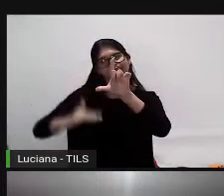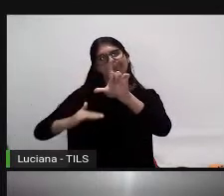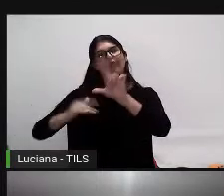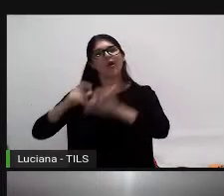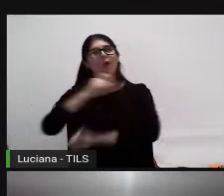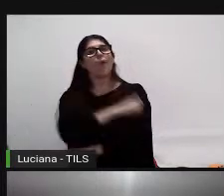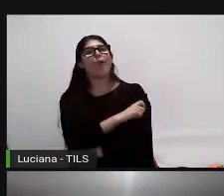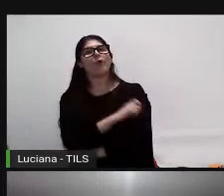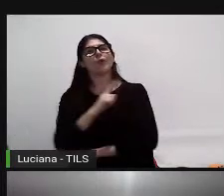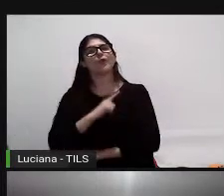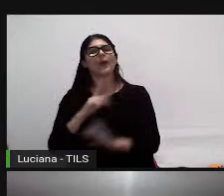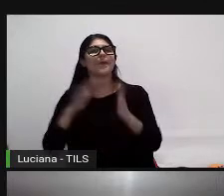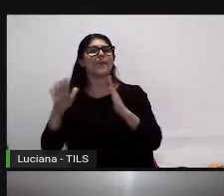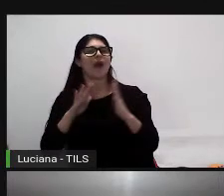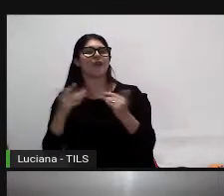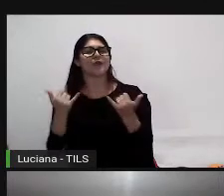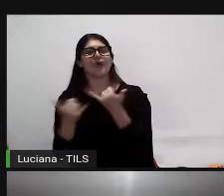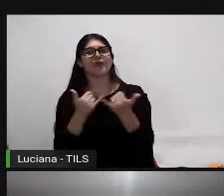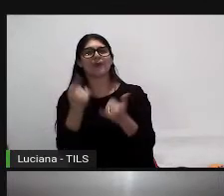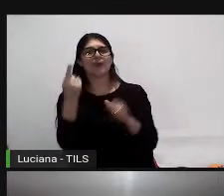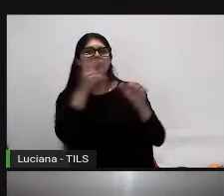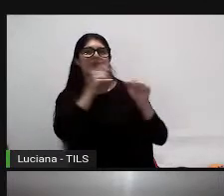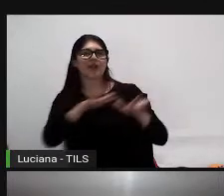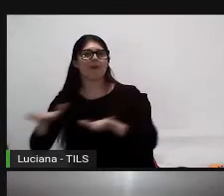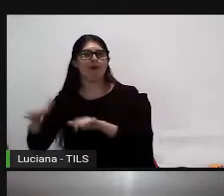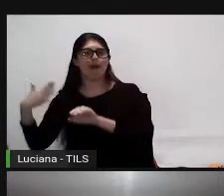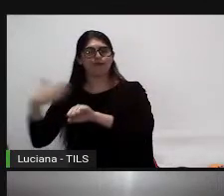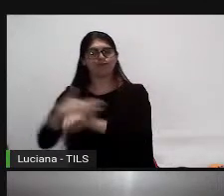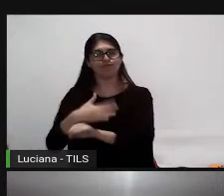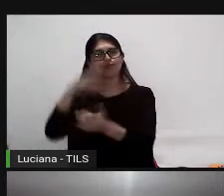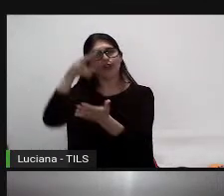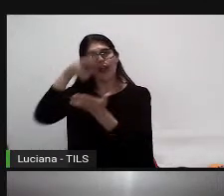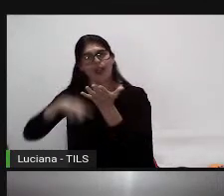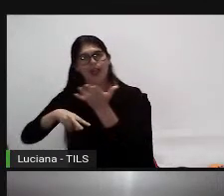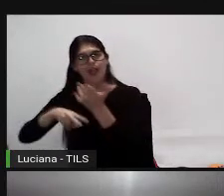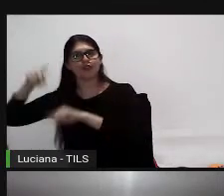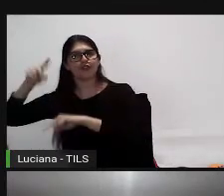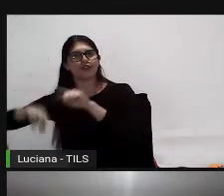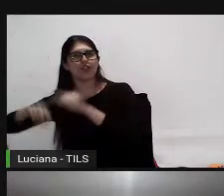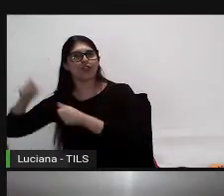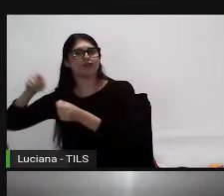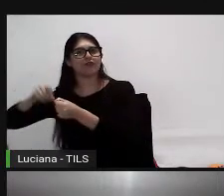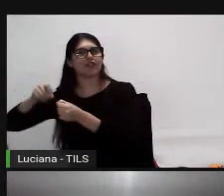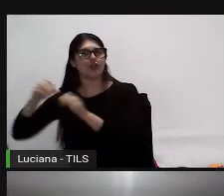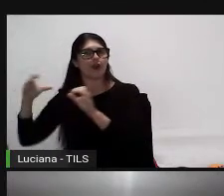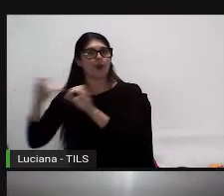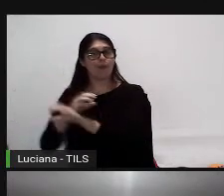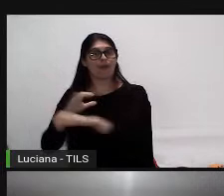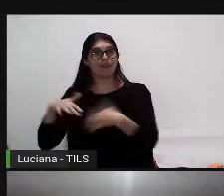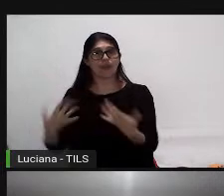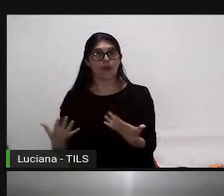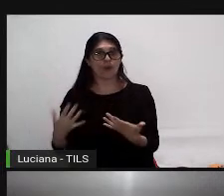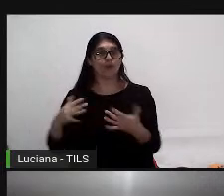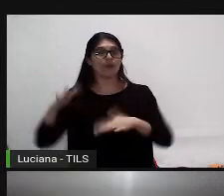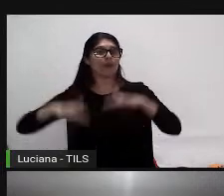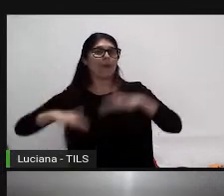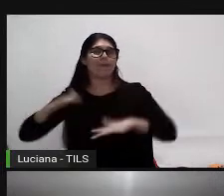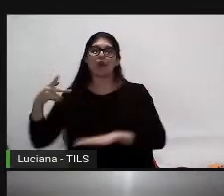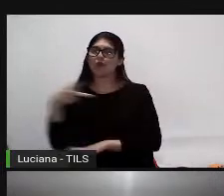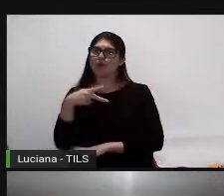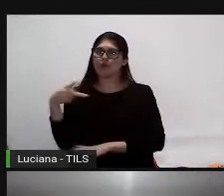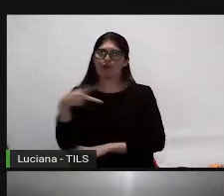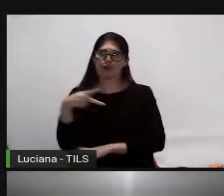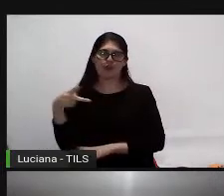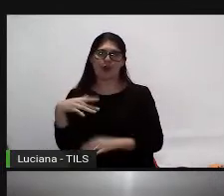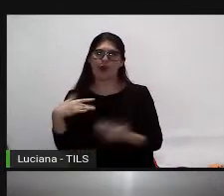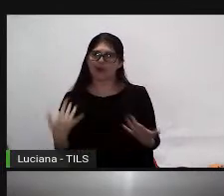dar um prazo, uma semana, para vocês acessarem, lerem, desenvolver atividades. Então, cada professor vai elaborar o seu prazo, e vocês têm que